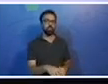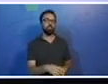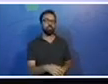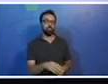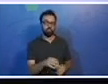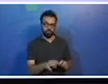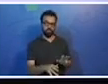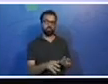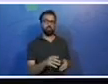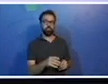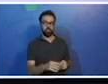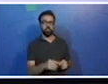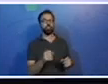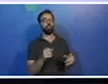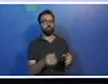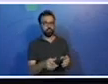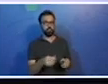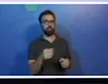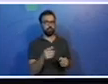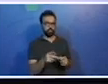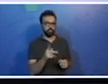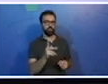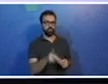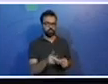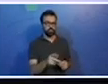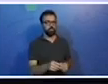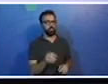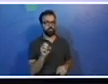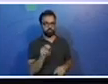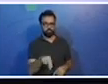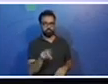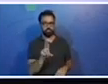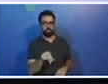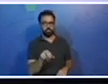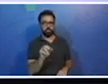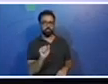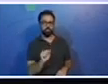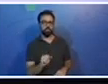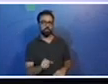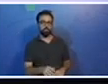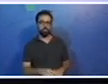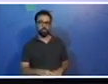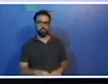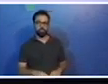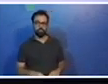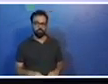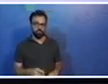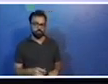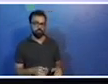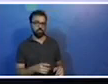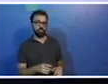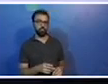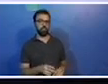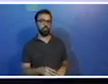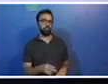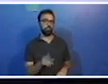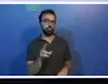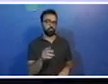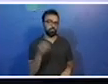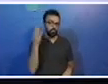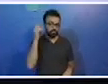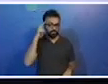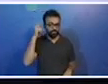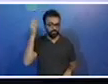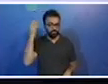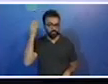usually, often, sometimes, rarely e never. São o que nós vimos agora no nosso terceiro slide da aula de hoje. Lembra